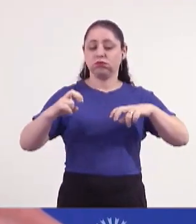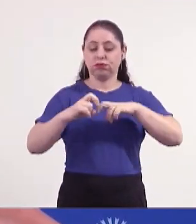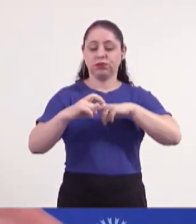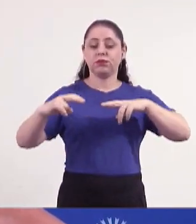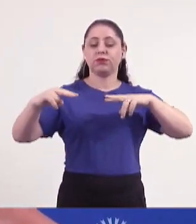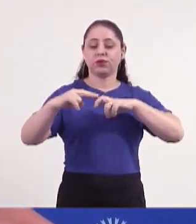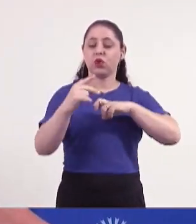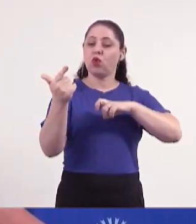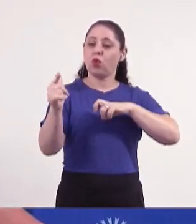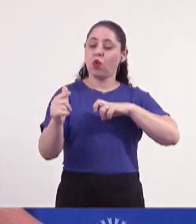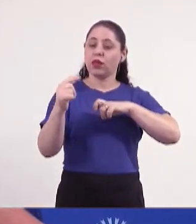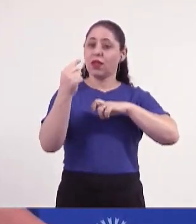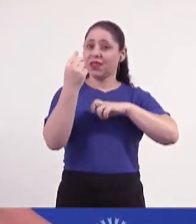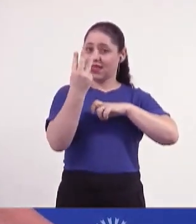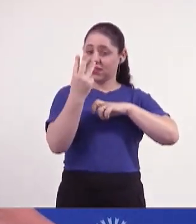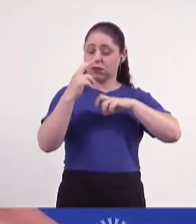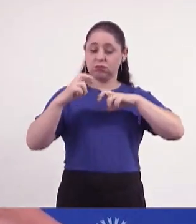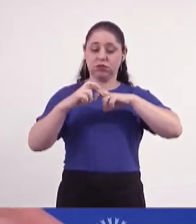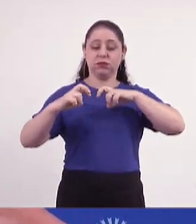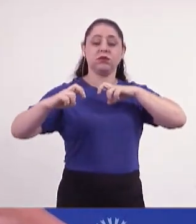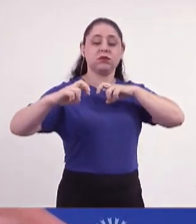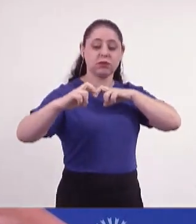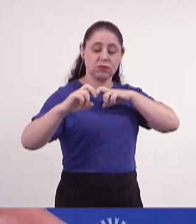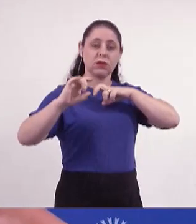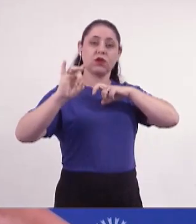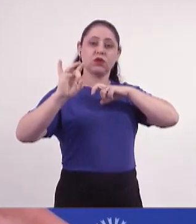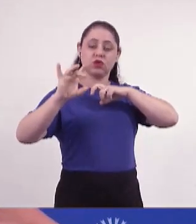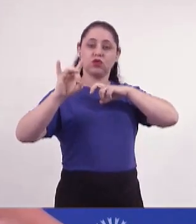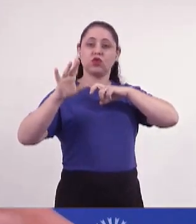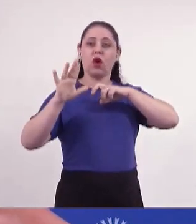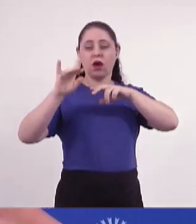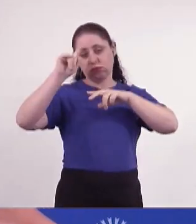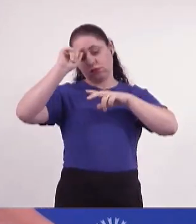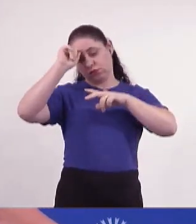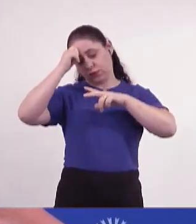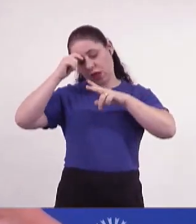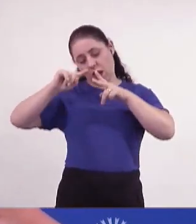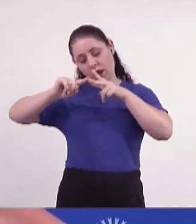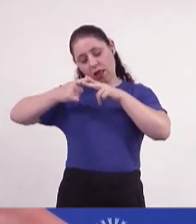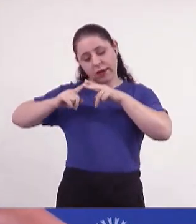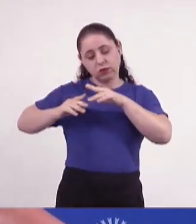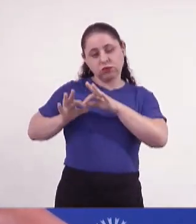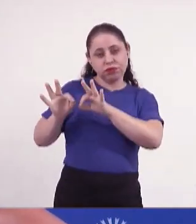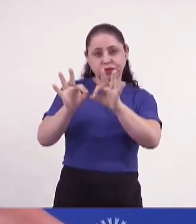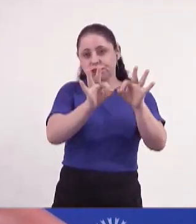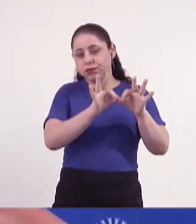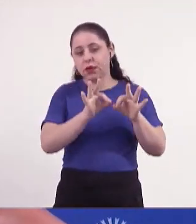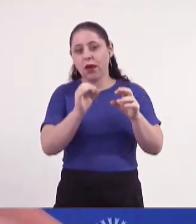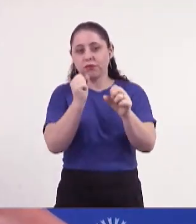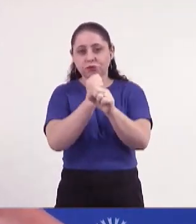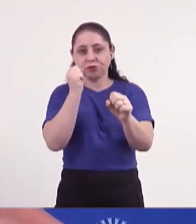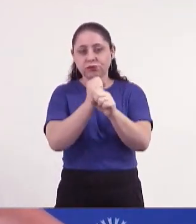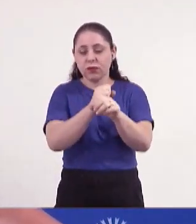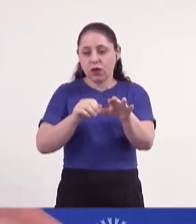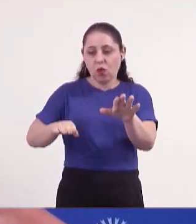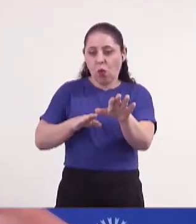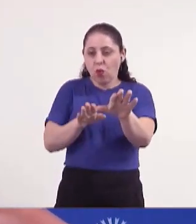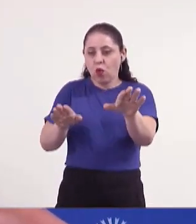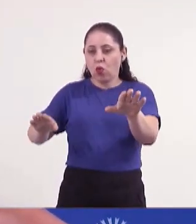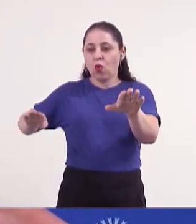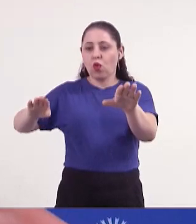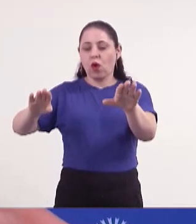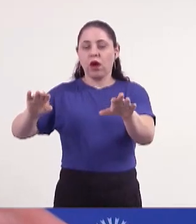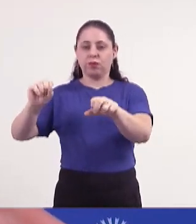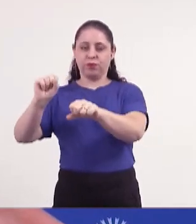outros serão criados a terceira via, outros somente a recuperação e a construção de acostamentos.